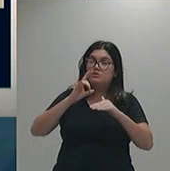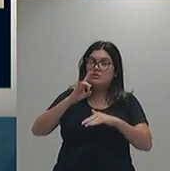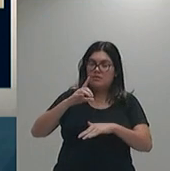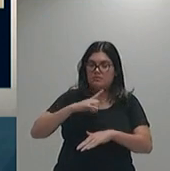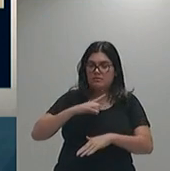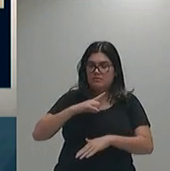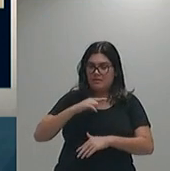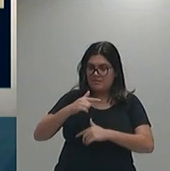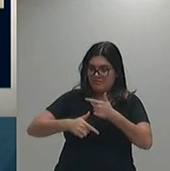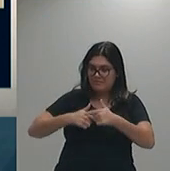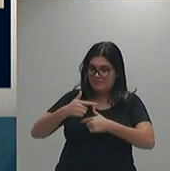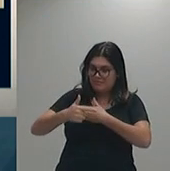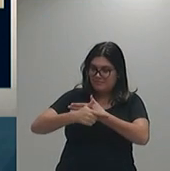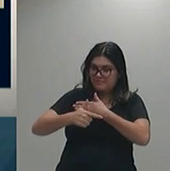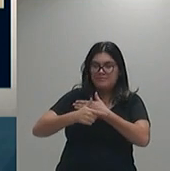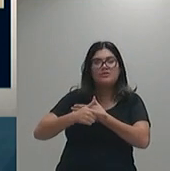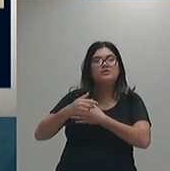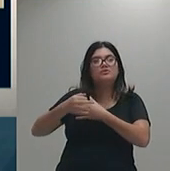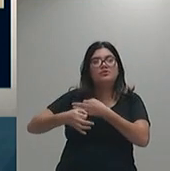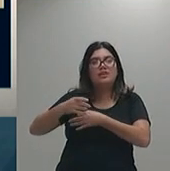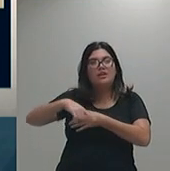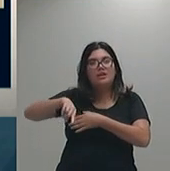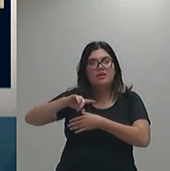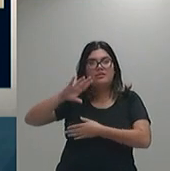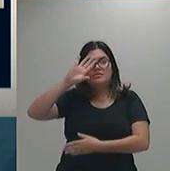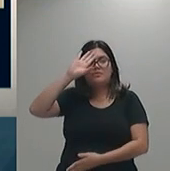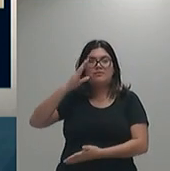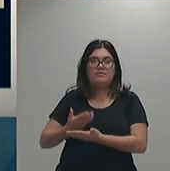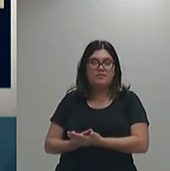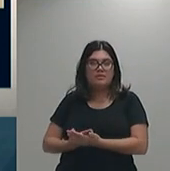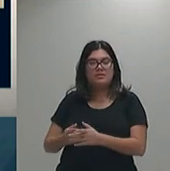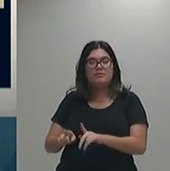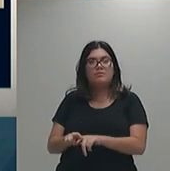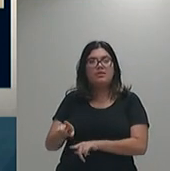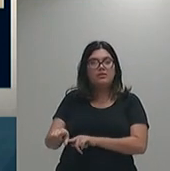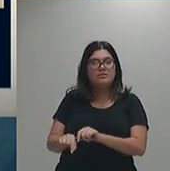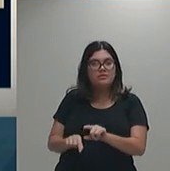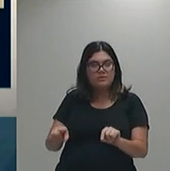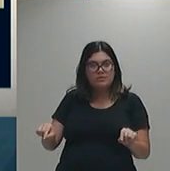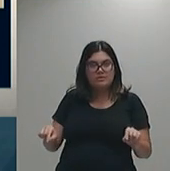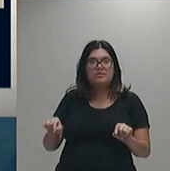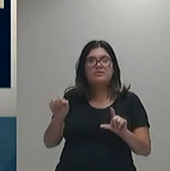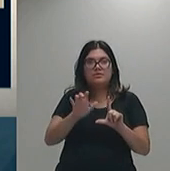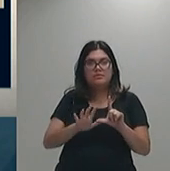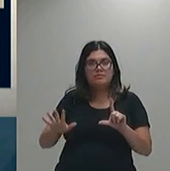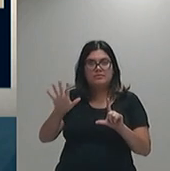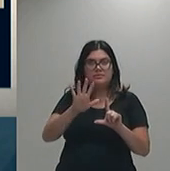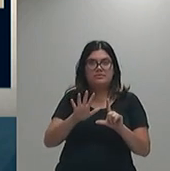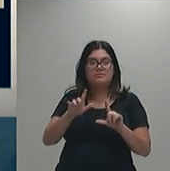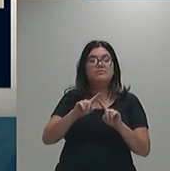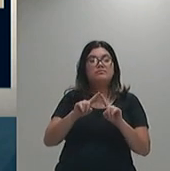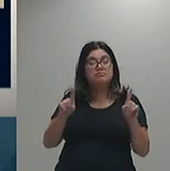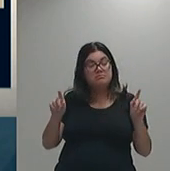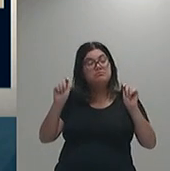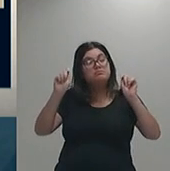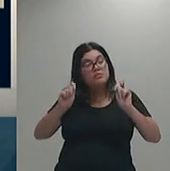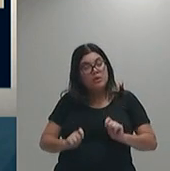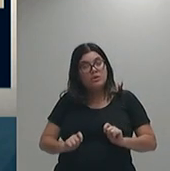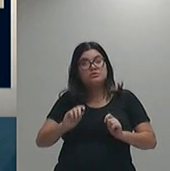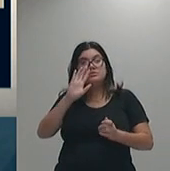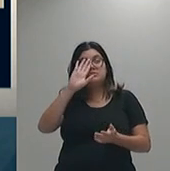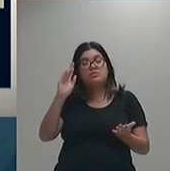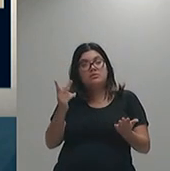função jurisdicional para que eles que nele confiaram e escolheram o painel impede pode haver